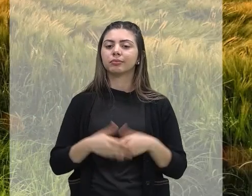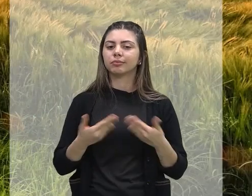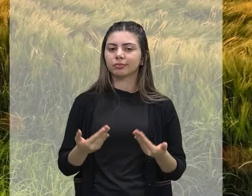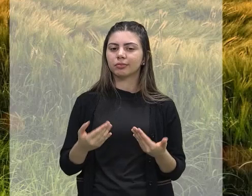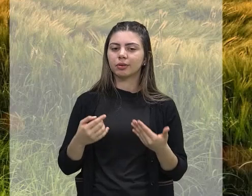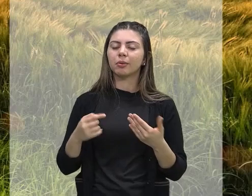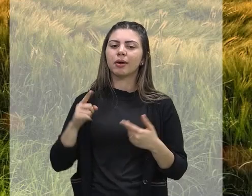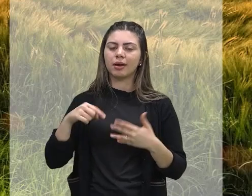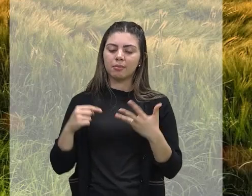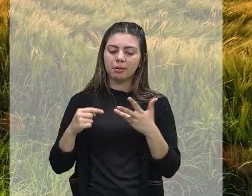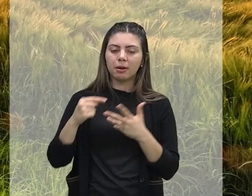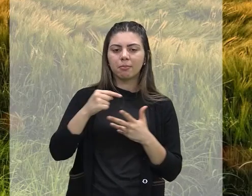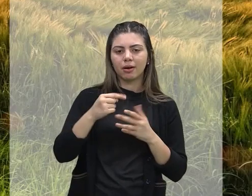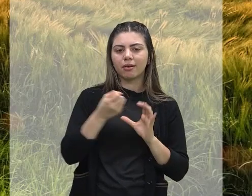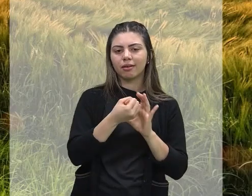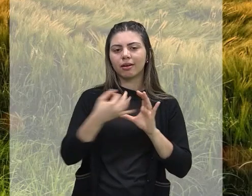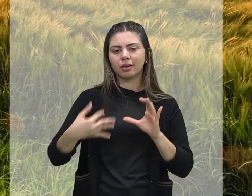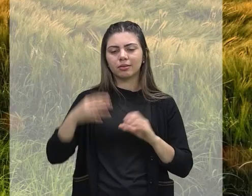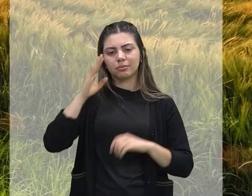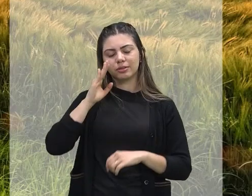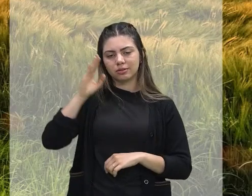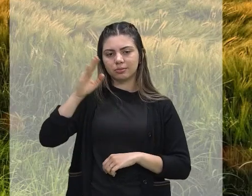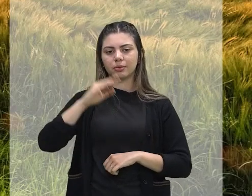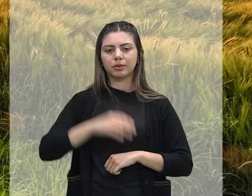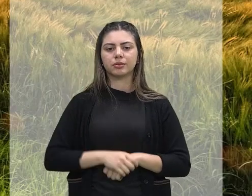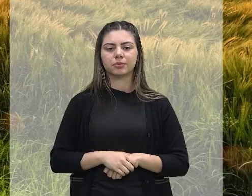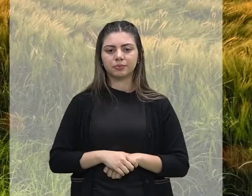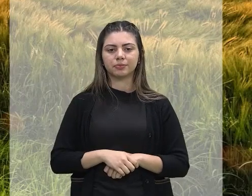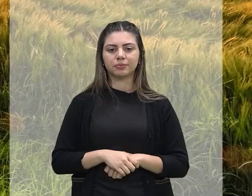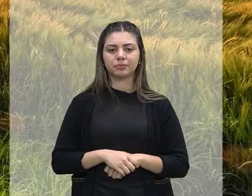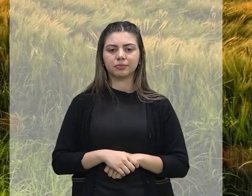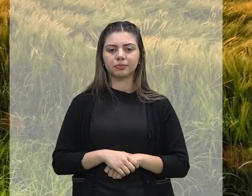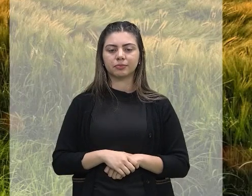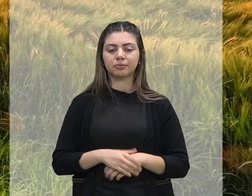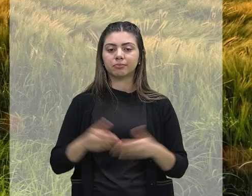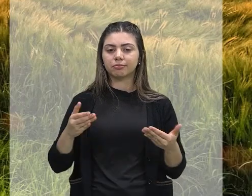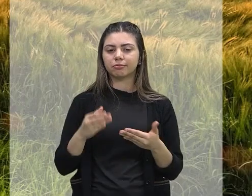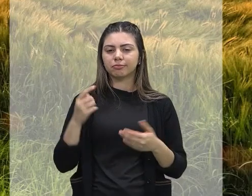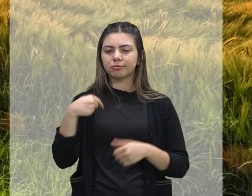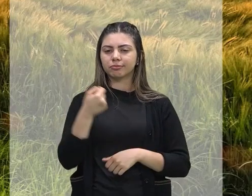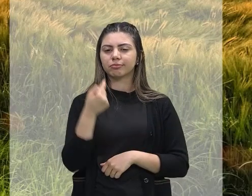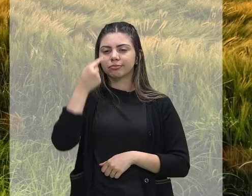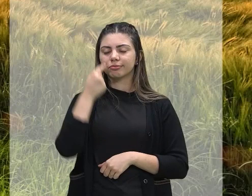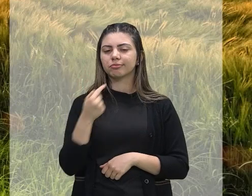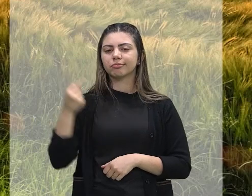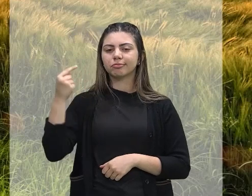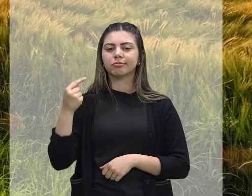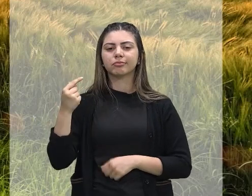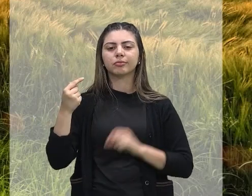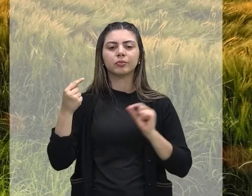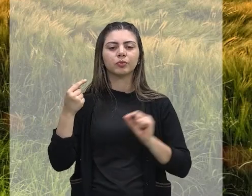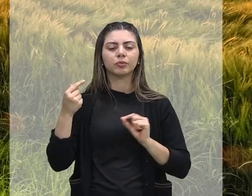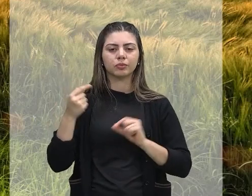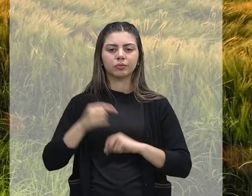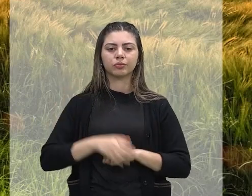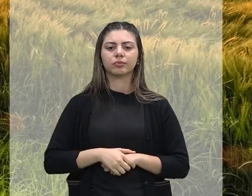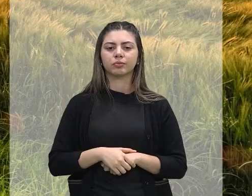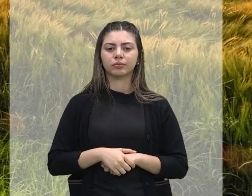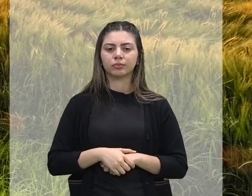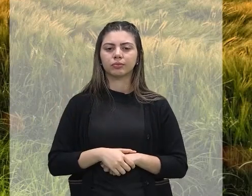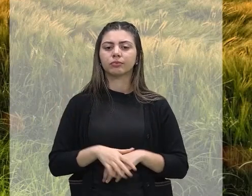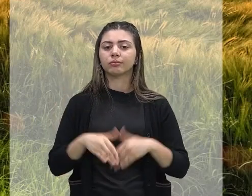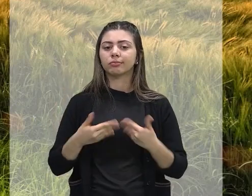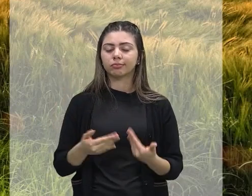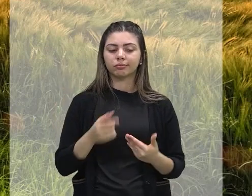pontos, né, mais relevantes aí dessa teoria. Agora nós vamos ver, claro, regido pelo